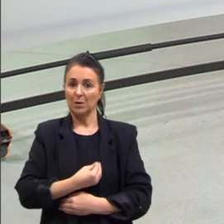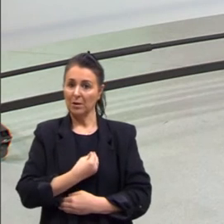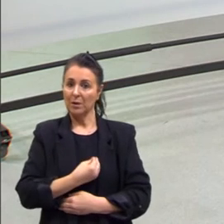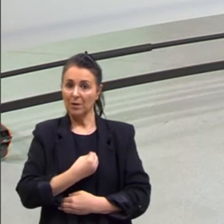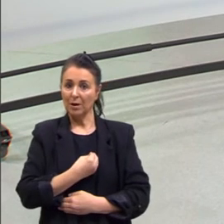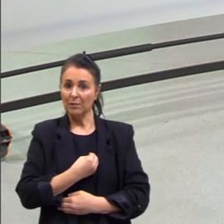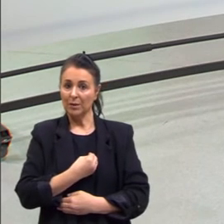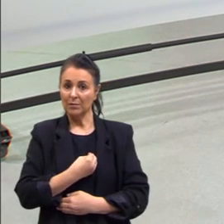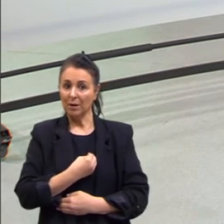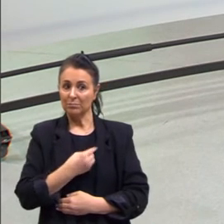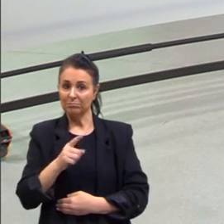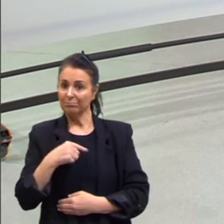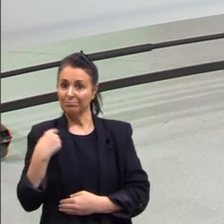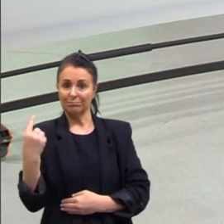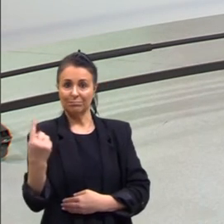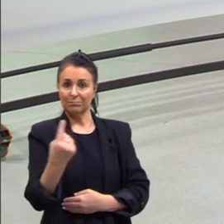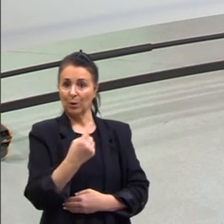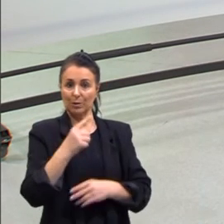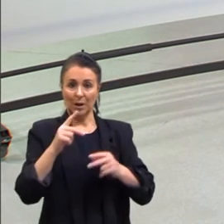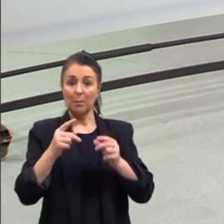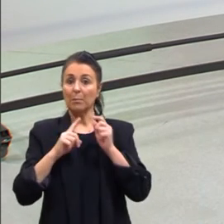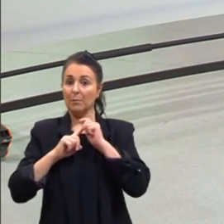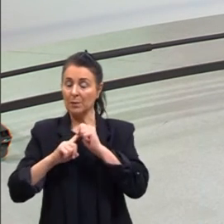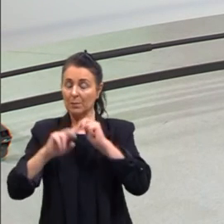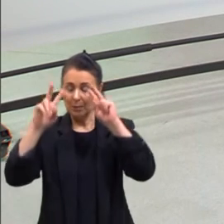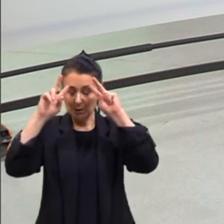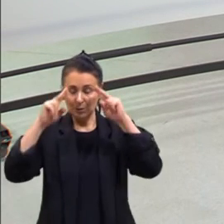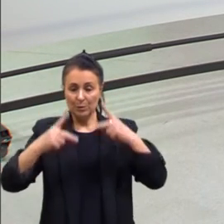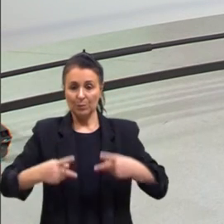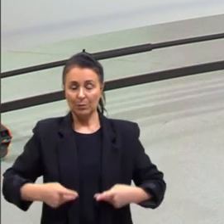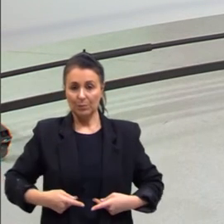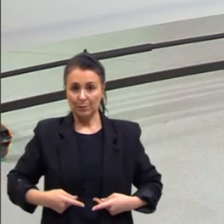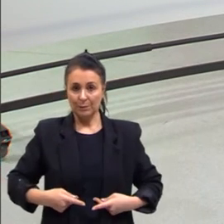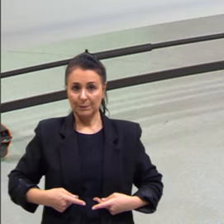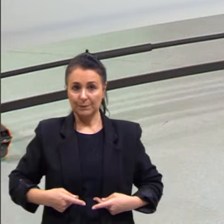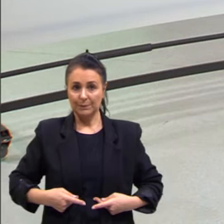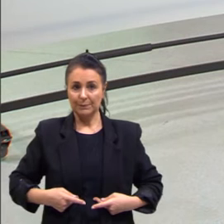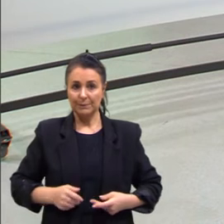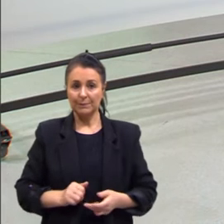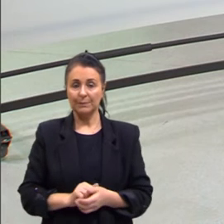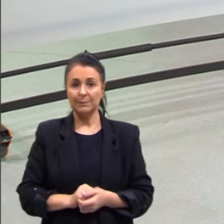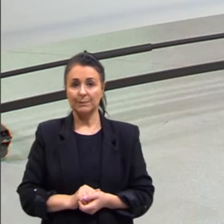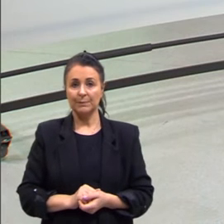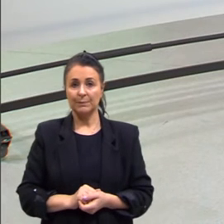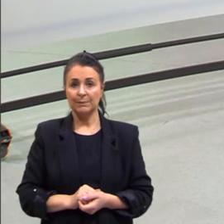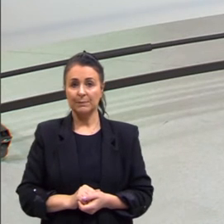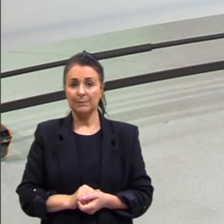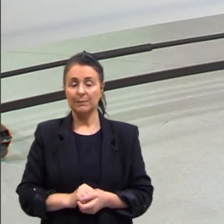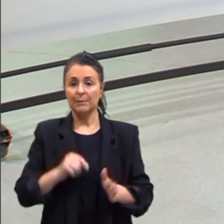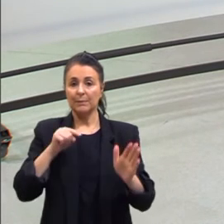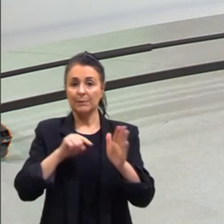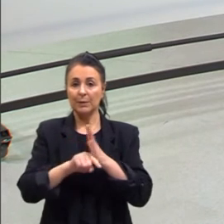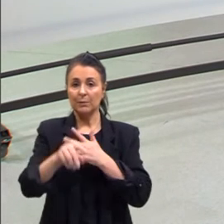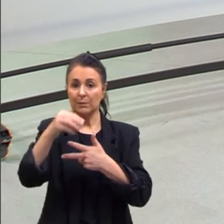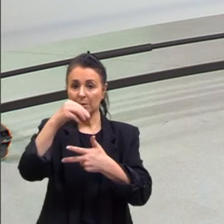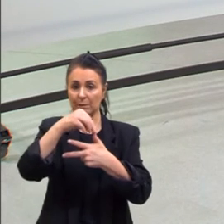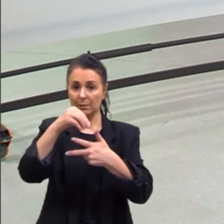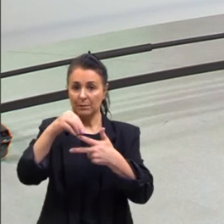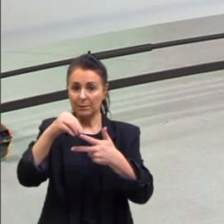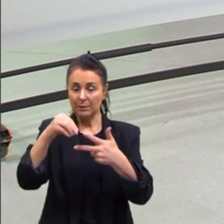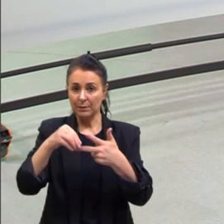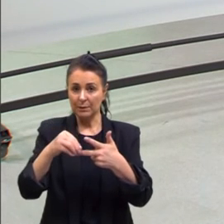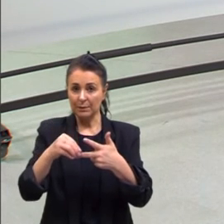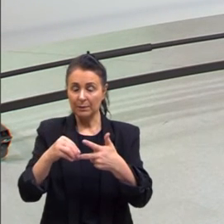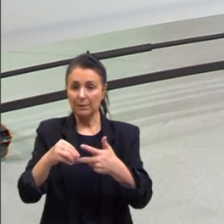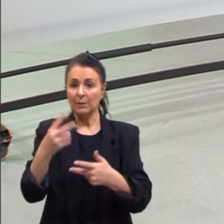seres vivos principalmente então dos seres humanos no caso que a gente tá falando aqui a questão do Enem Agora sim